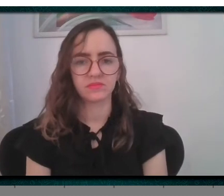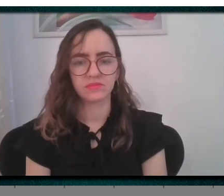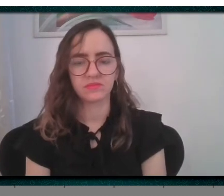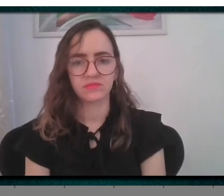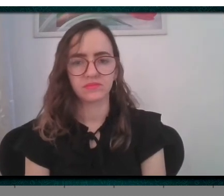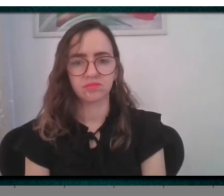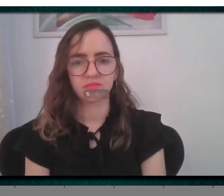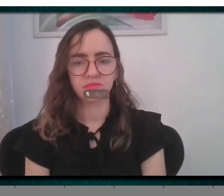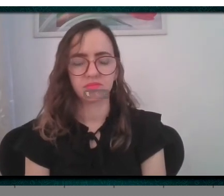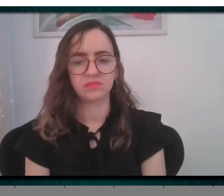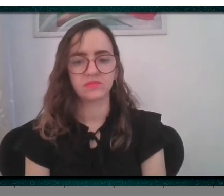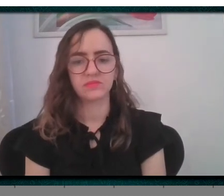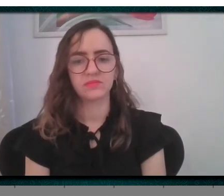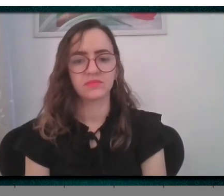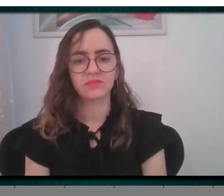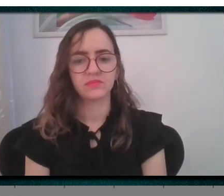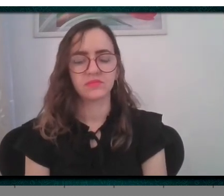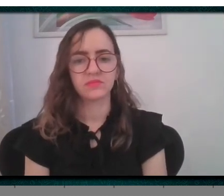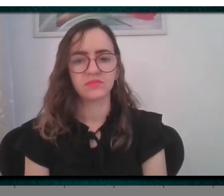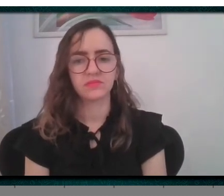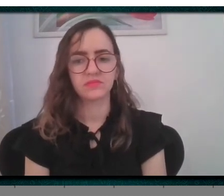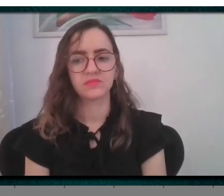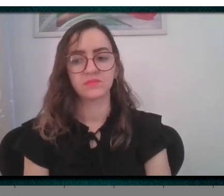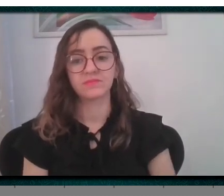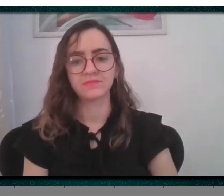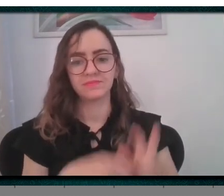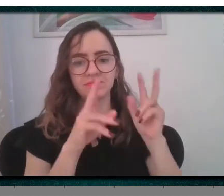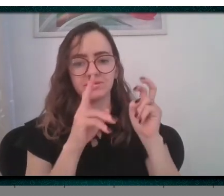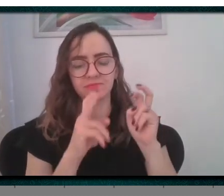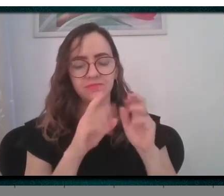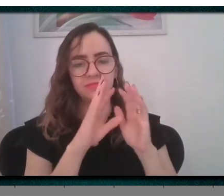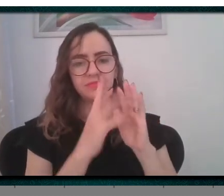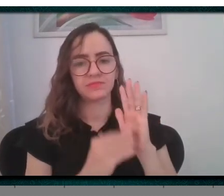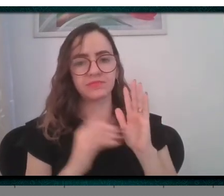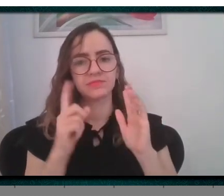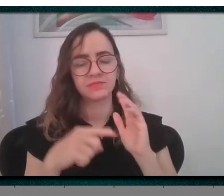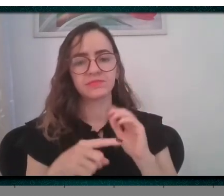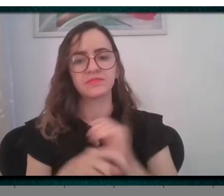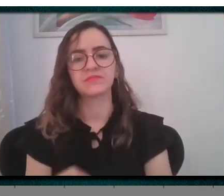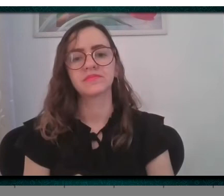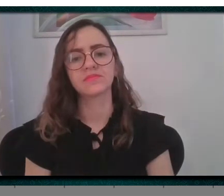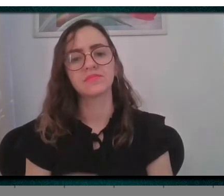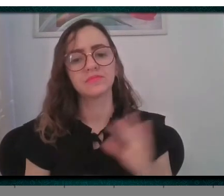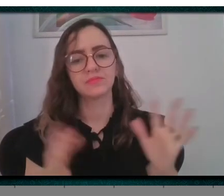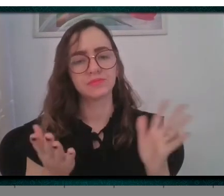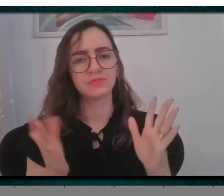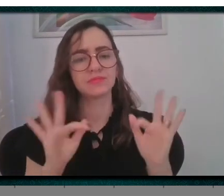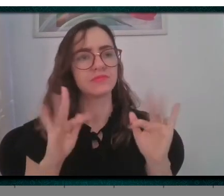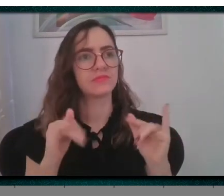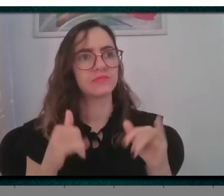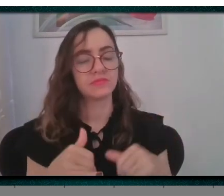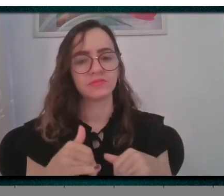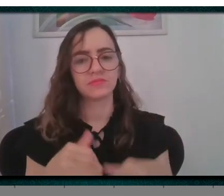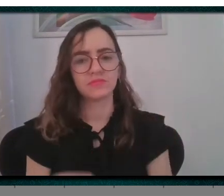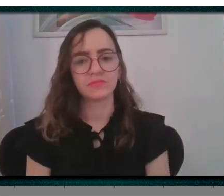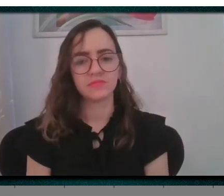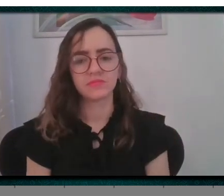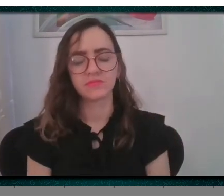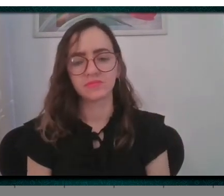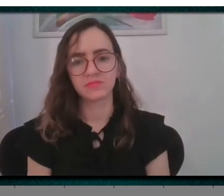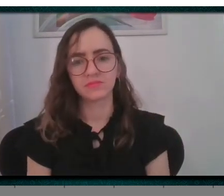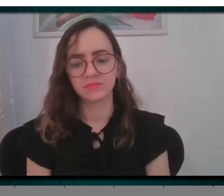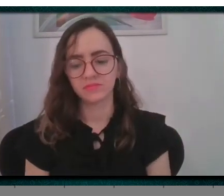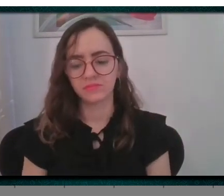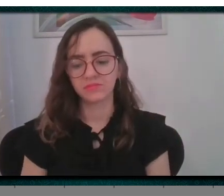Cara, é isso aí, tá vendo? O conteúdo é esse. Vou fechar aqui agora. Eu vou catar... Tem mais coisa ainda, né? Deixa eu ver aqui o que